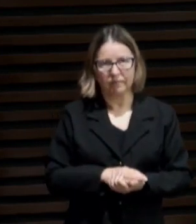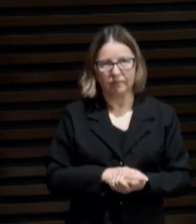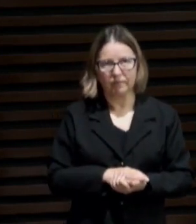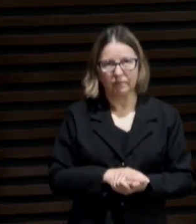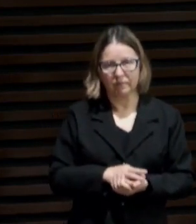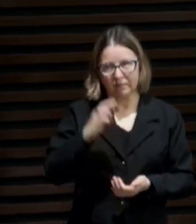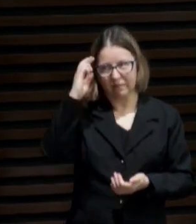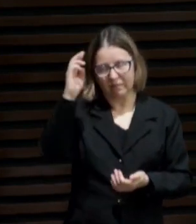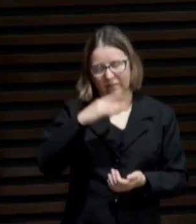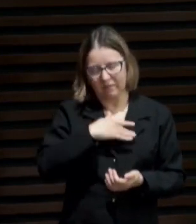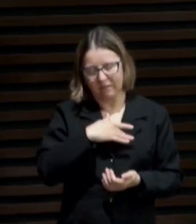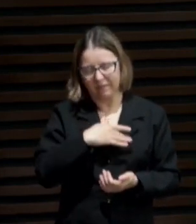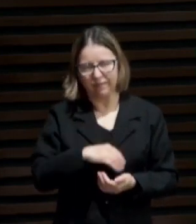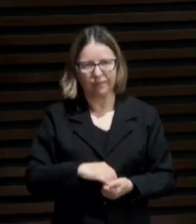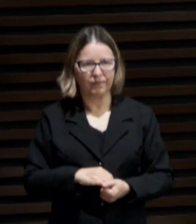Senhor.